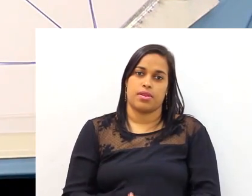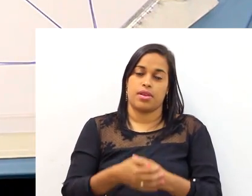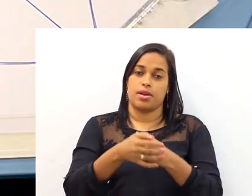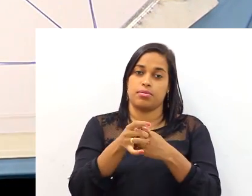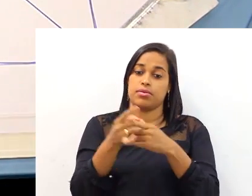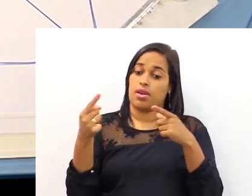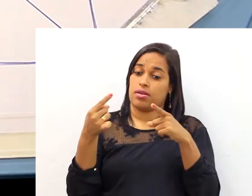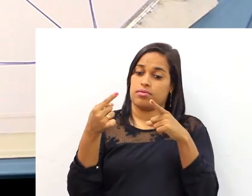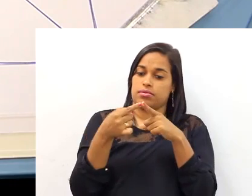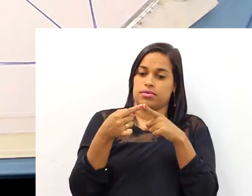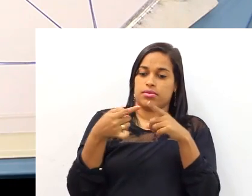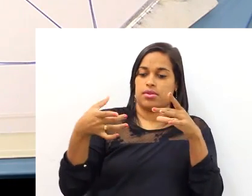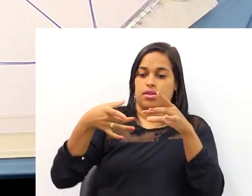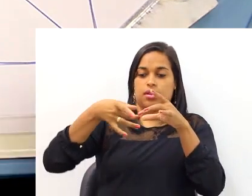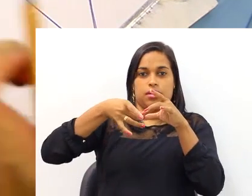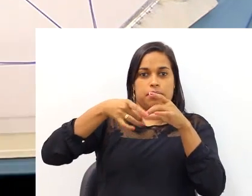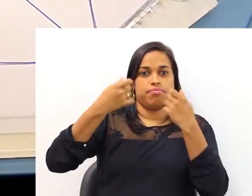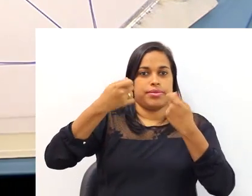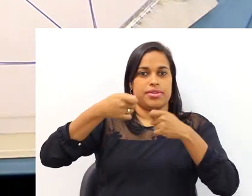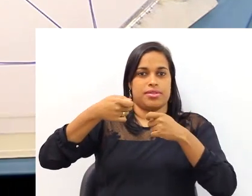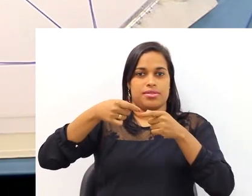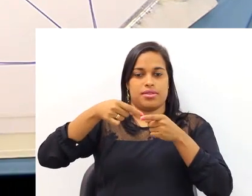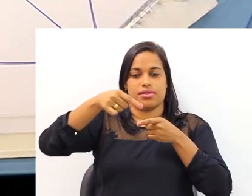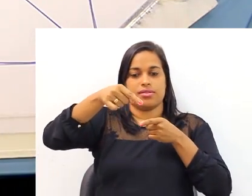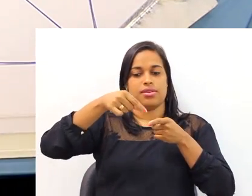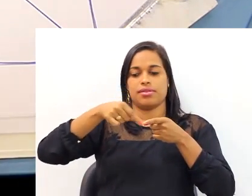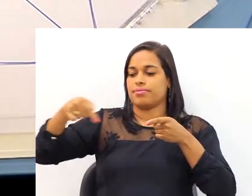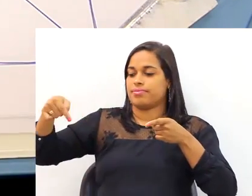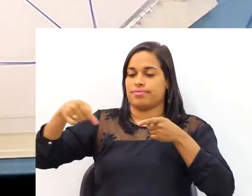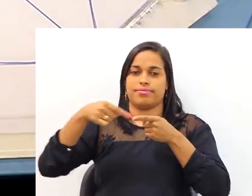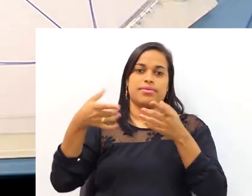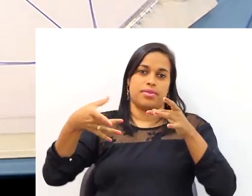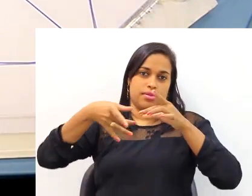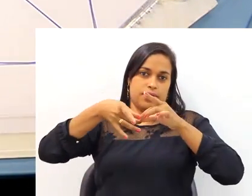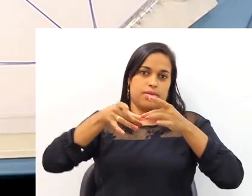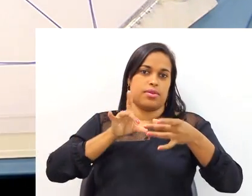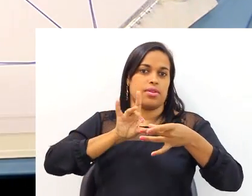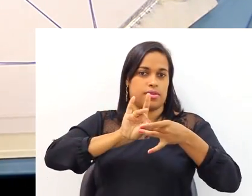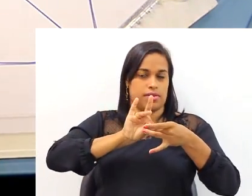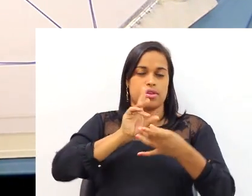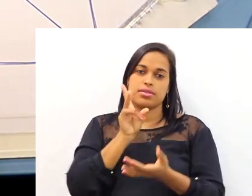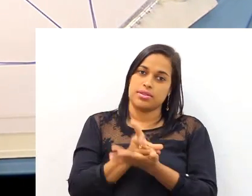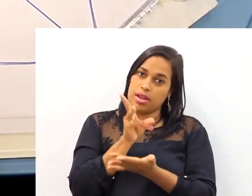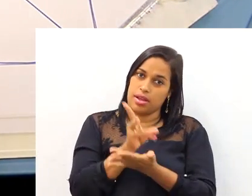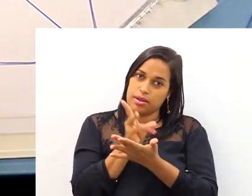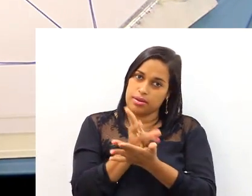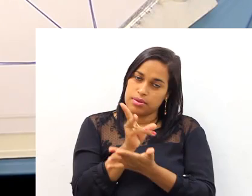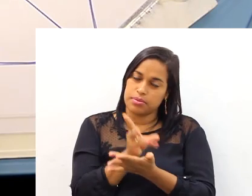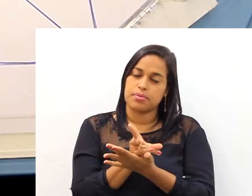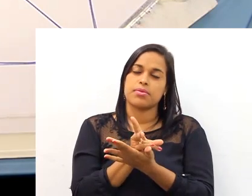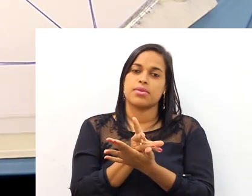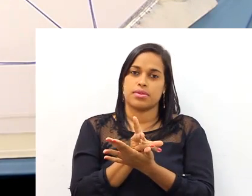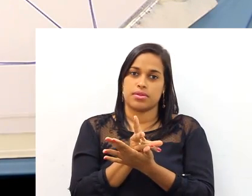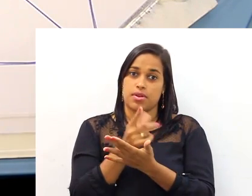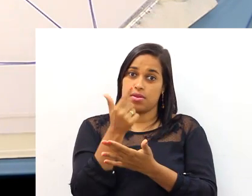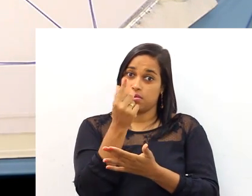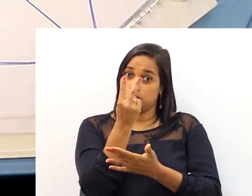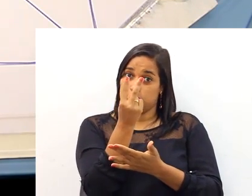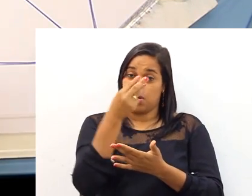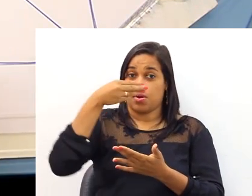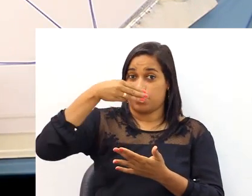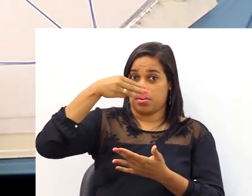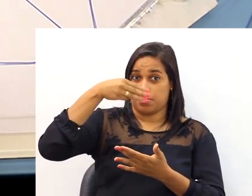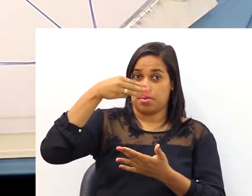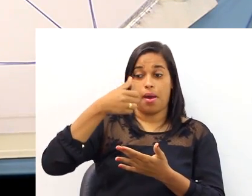o eixo das larguras, tá? E isso aí eu posso fazer continuamente. Então, vou marcar aqui o meu 2º